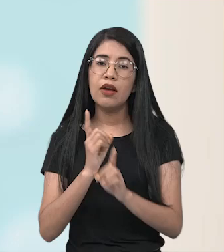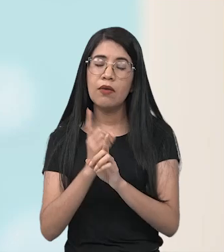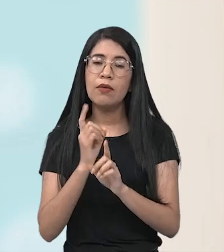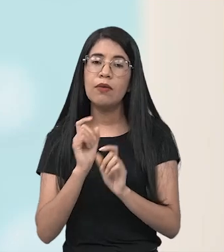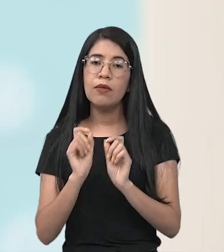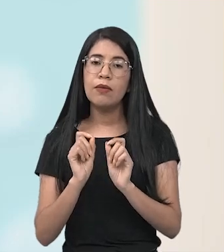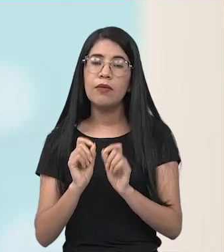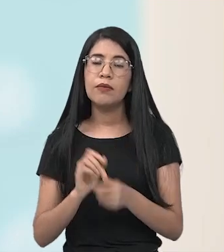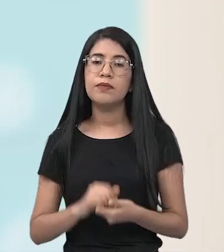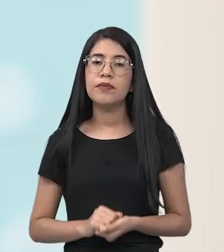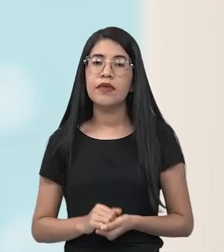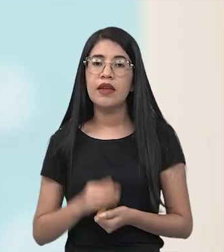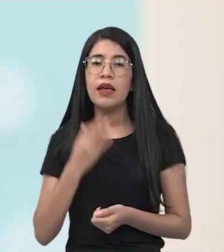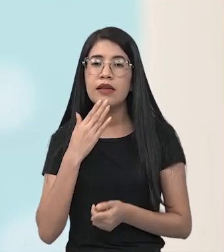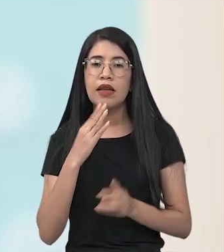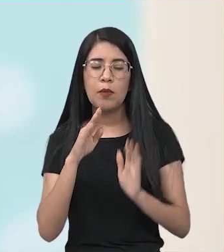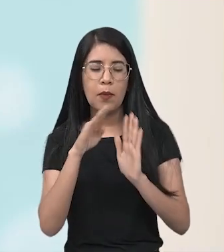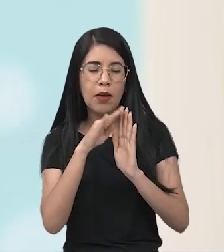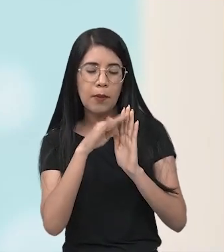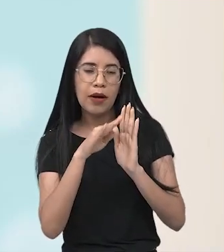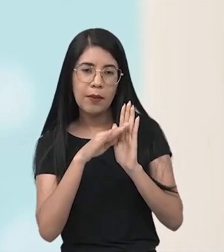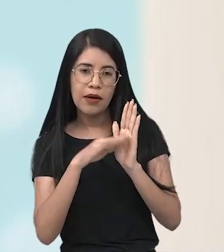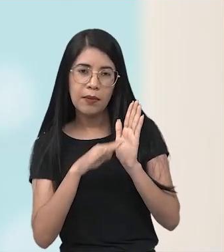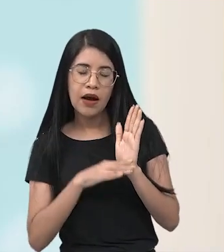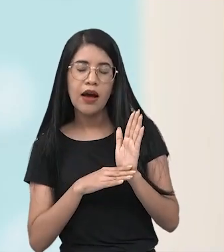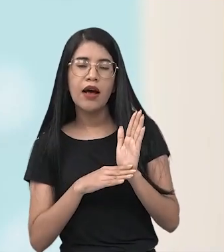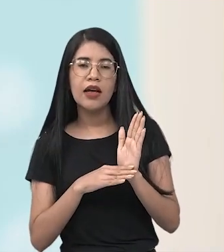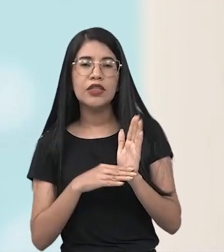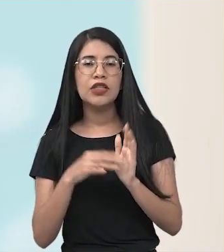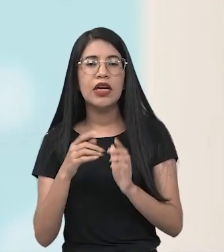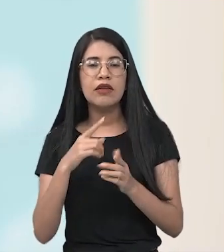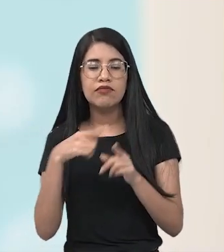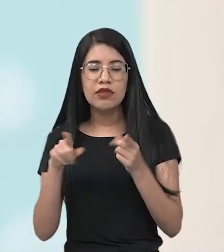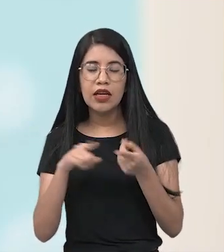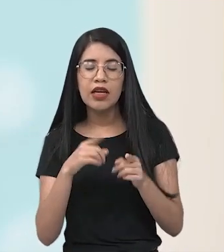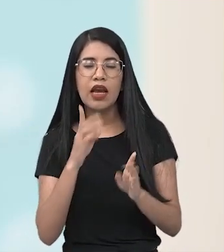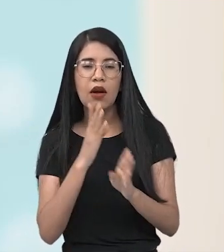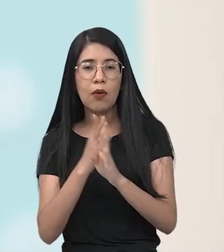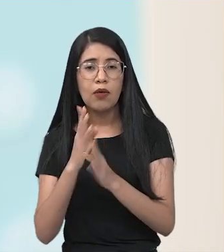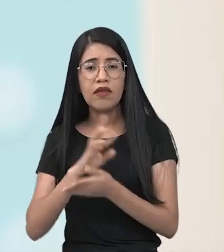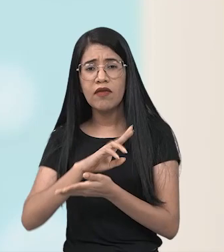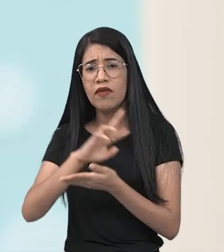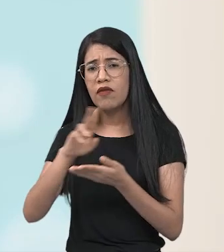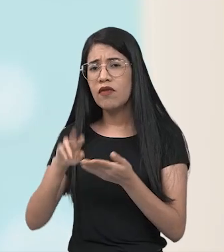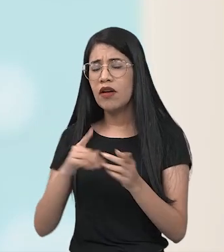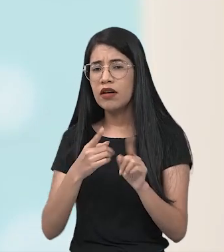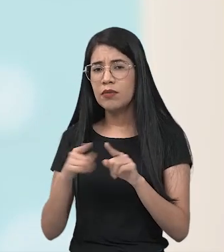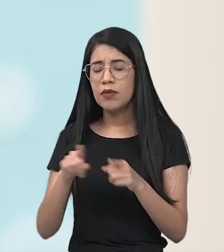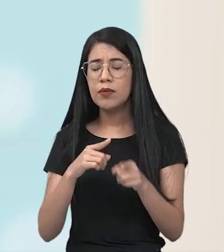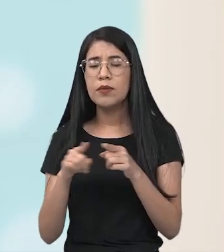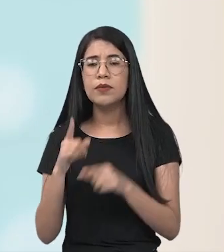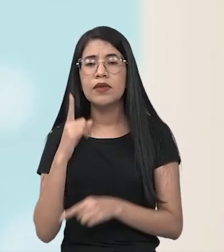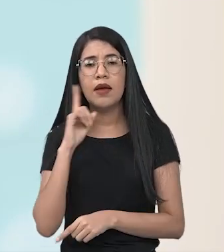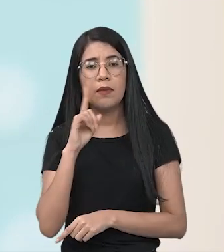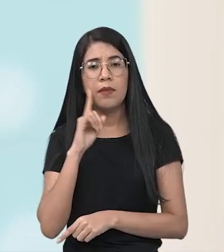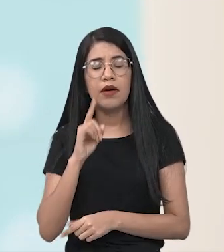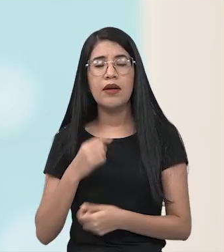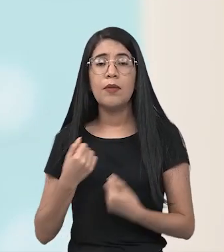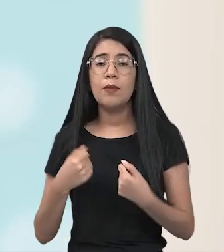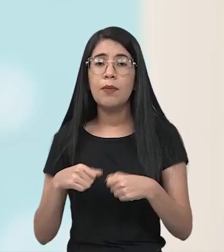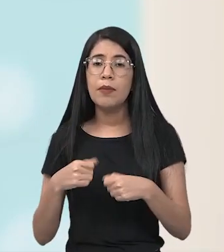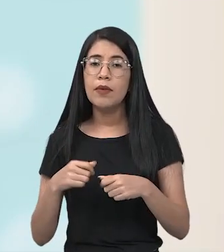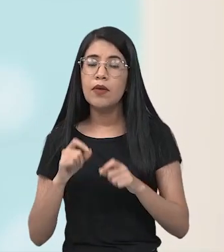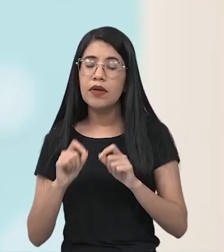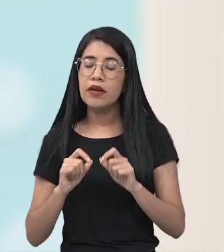a gente pede uma playlist, né, a gente encontra muita música norte-americana, porque eles trabalham incansavelmente